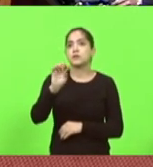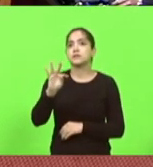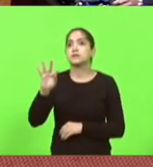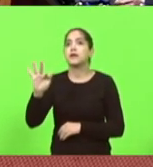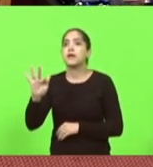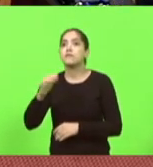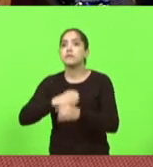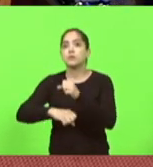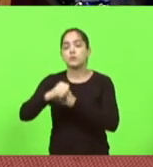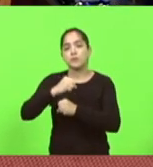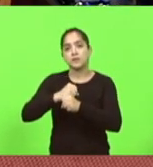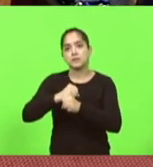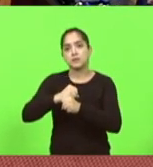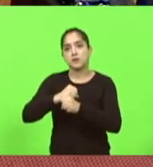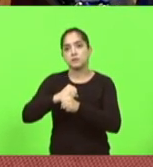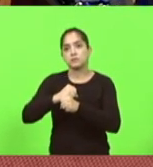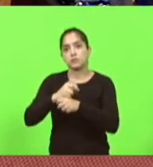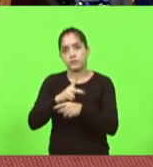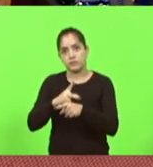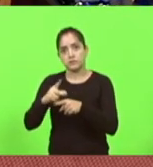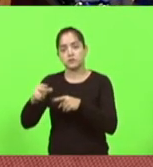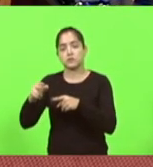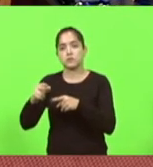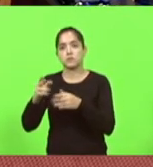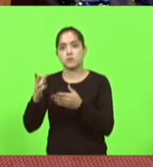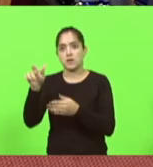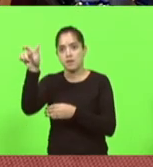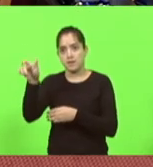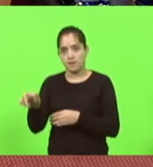passado. O magistrado